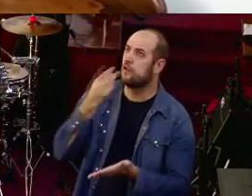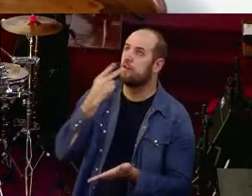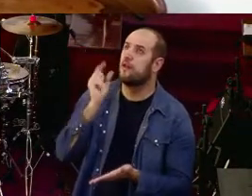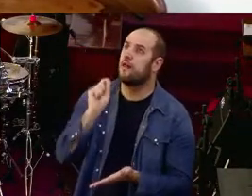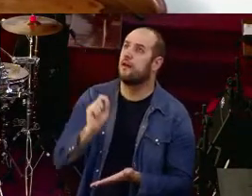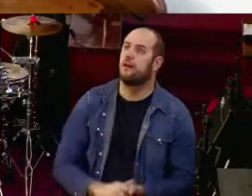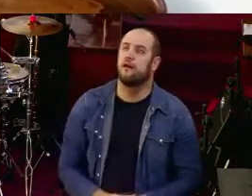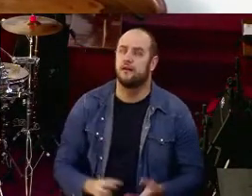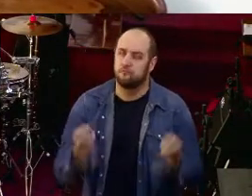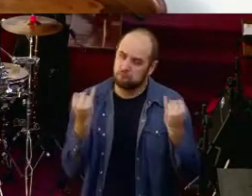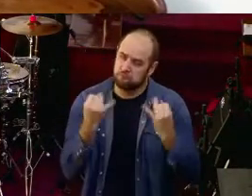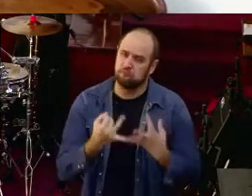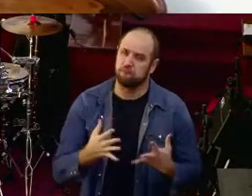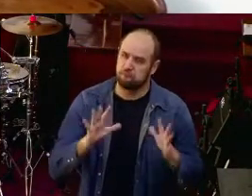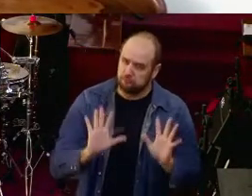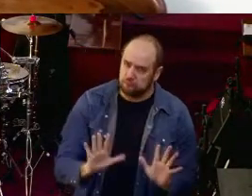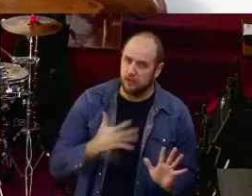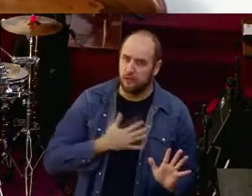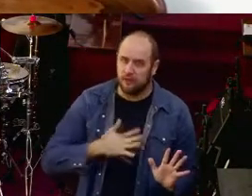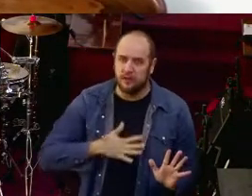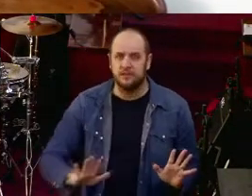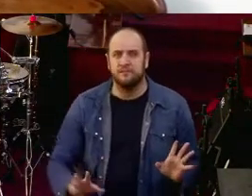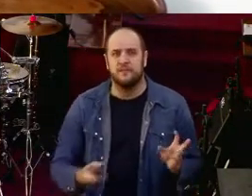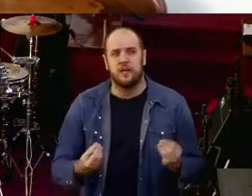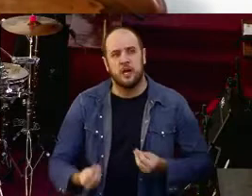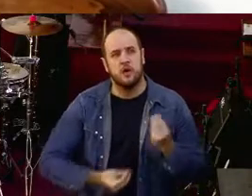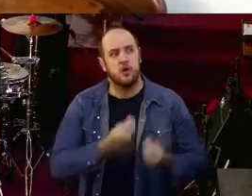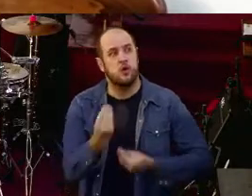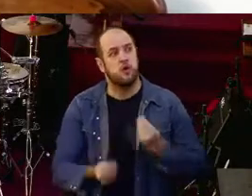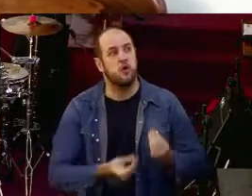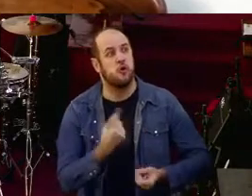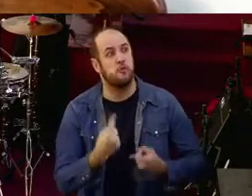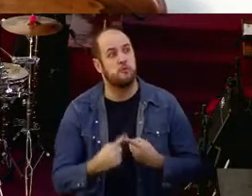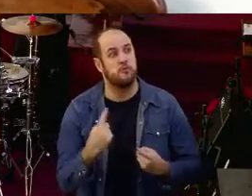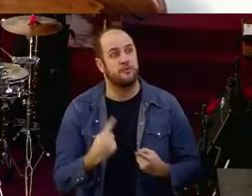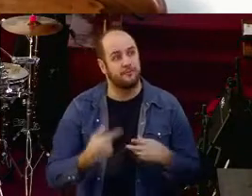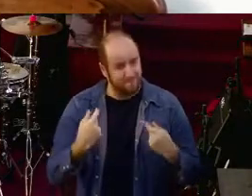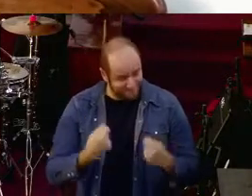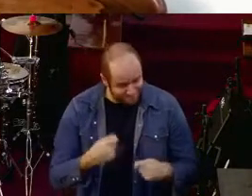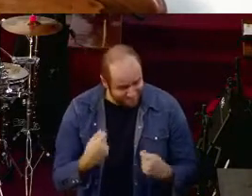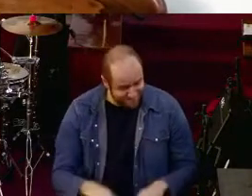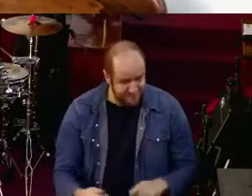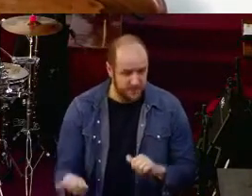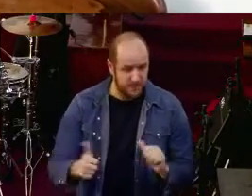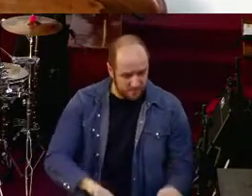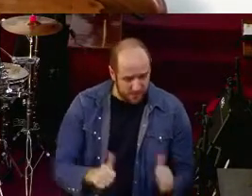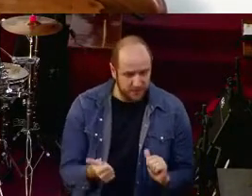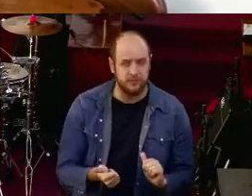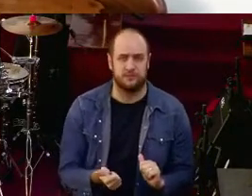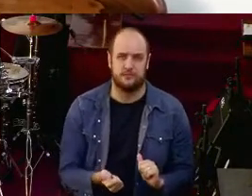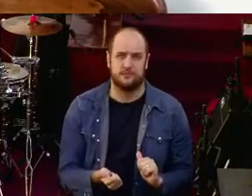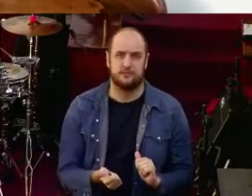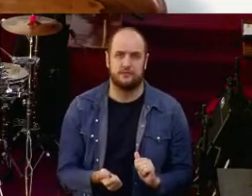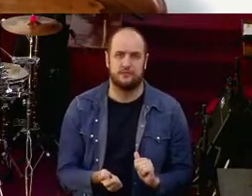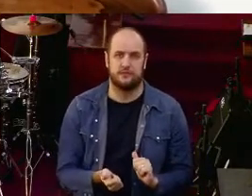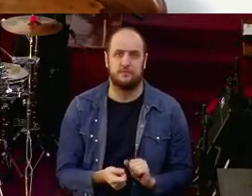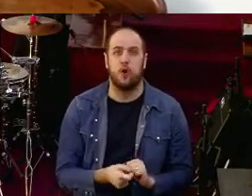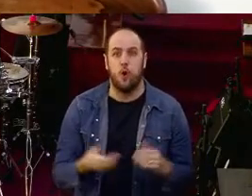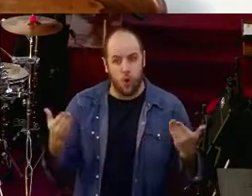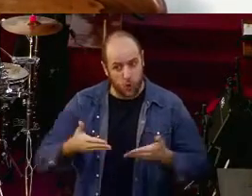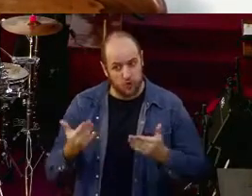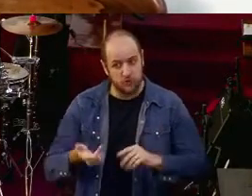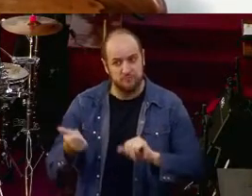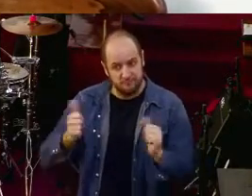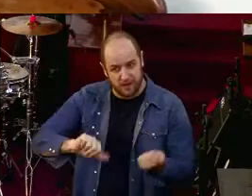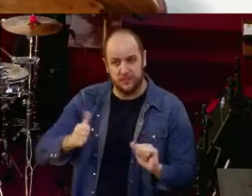explica um pouquinho como foi e por que foi necessário o batismo, ou é necessário o batismo hoje,